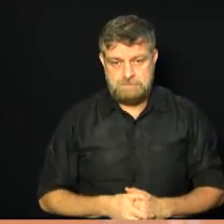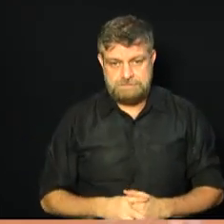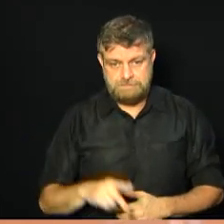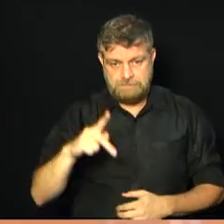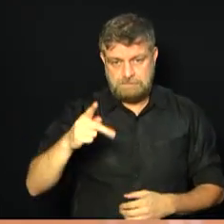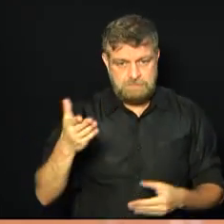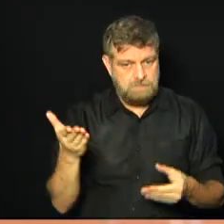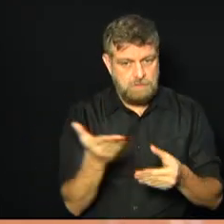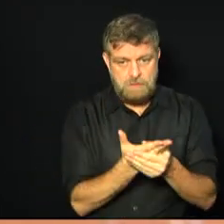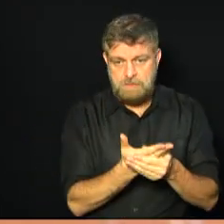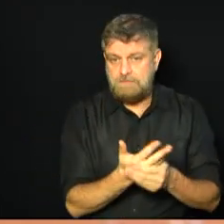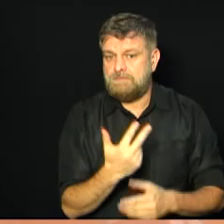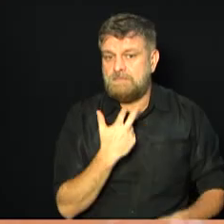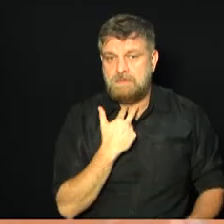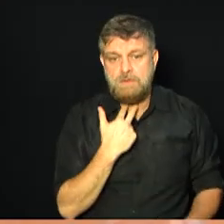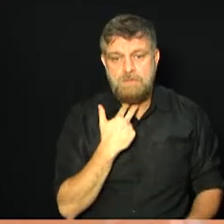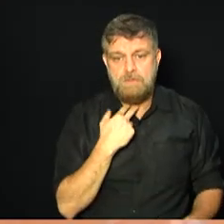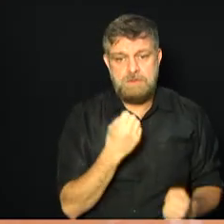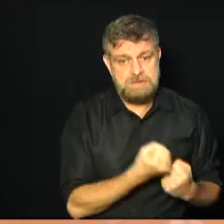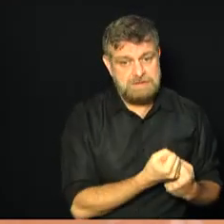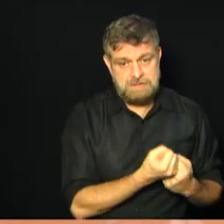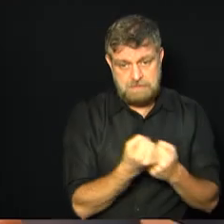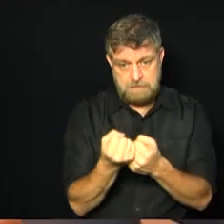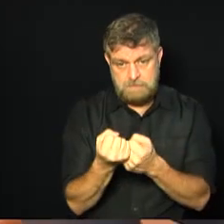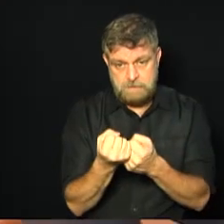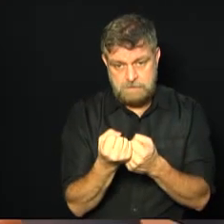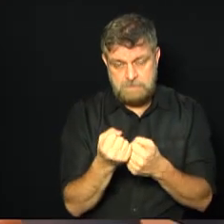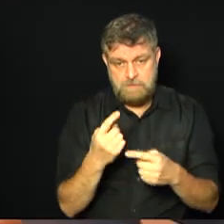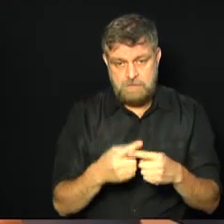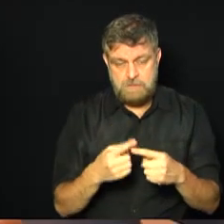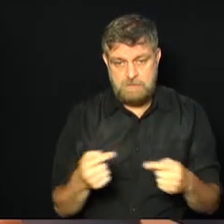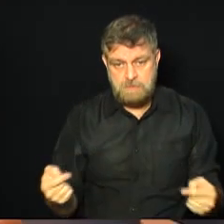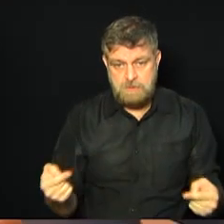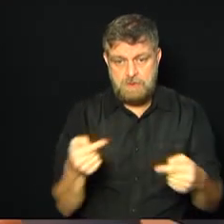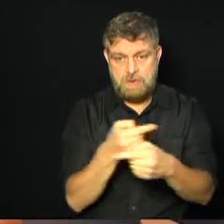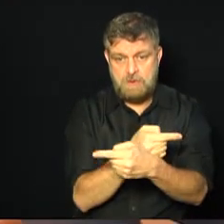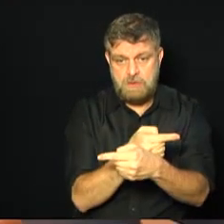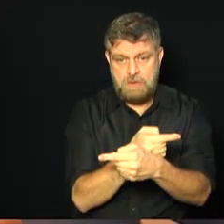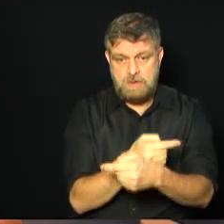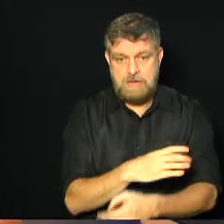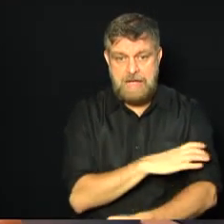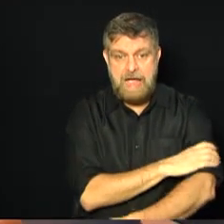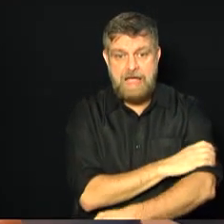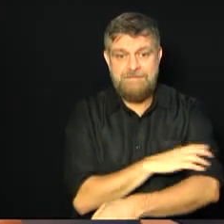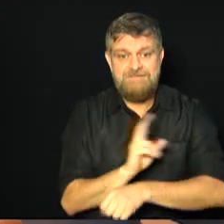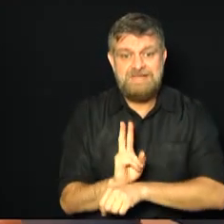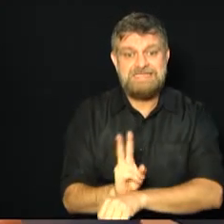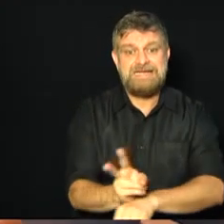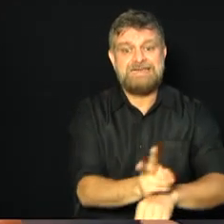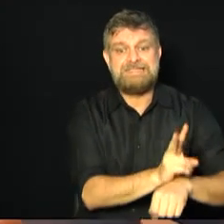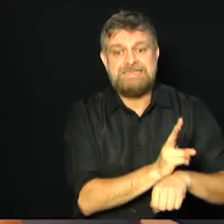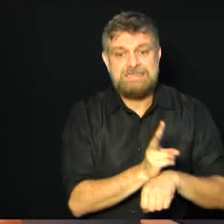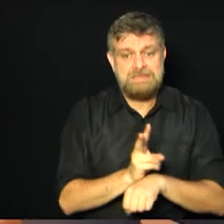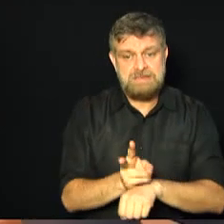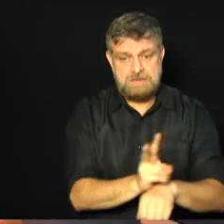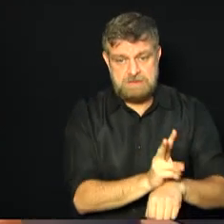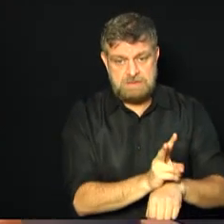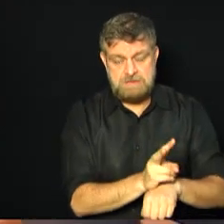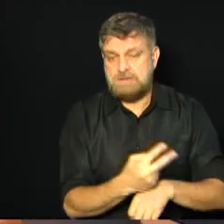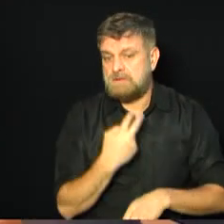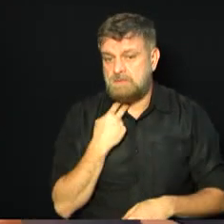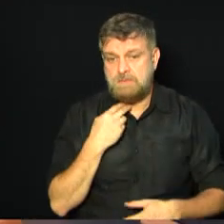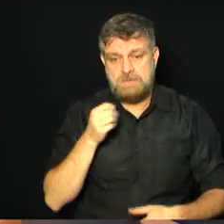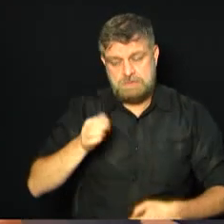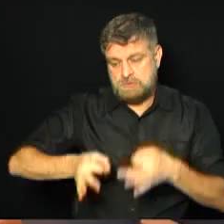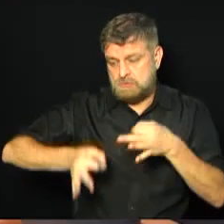pode ser esse órgão de apoio, porque, ao contrário, ele é um órgão de fiscalização. Então, ele não pode ser juiz